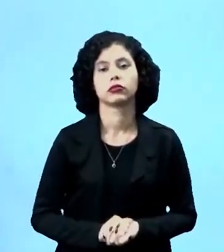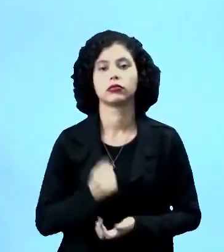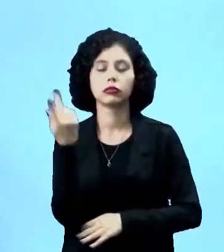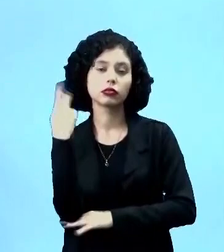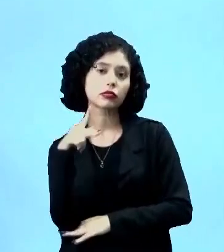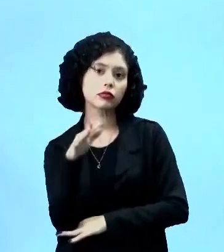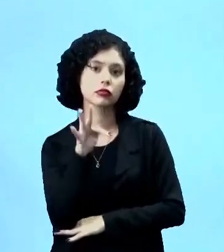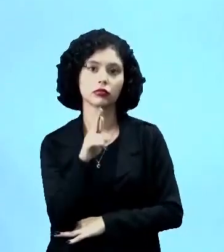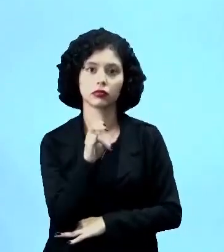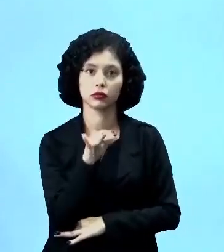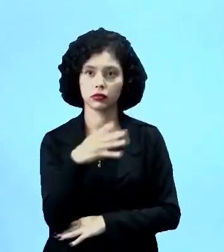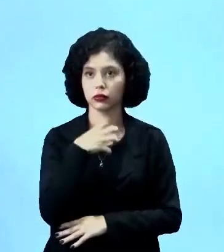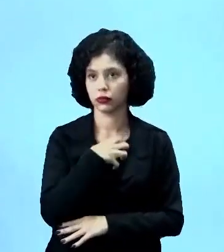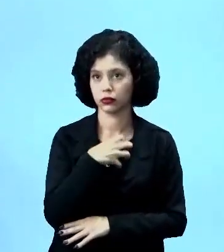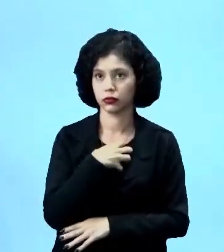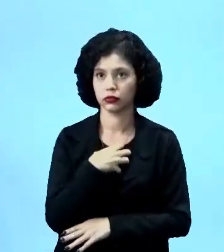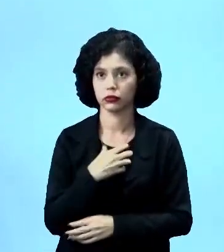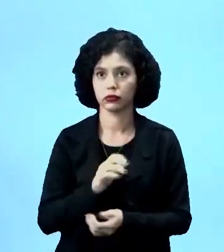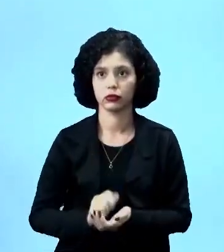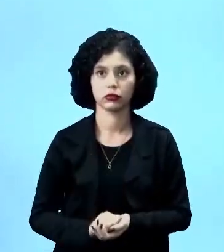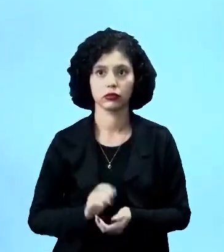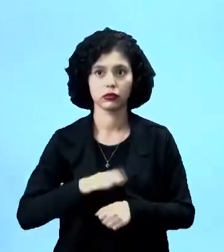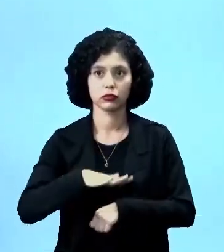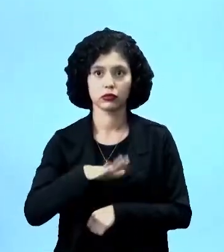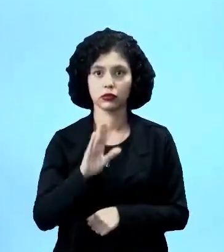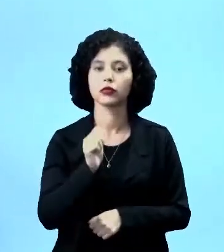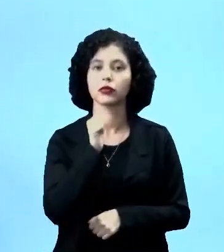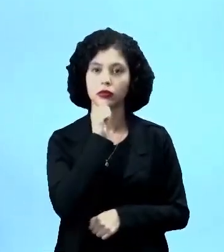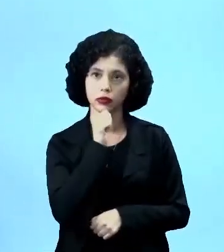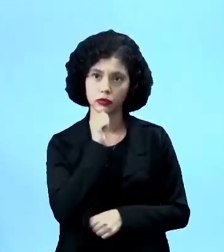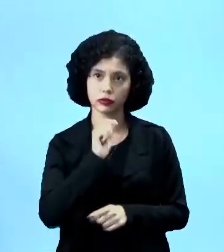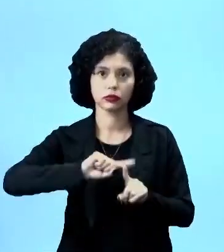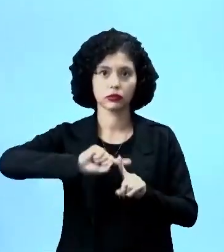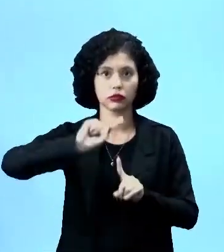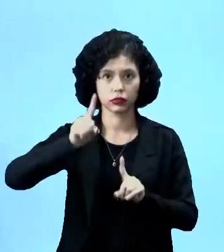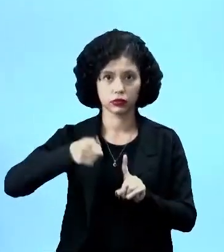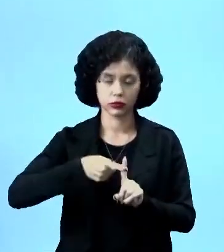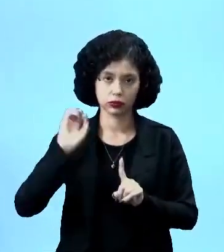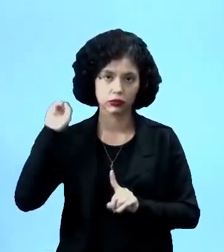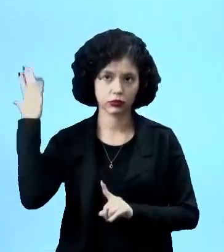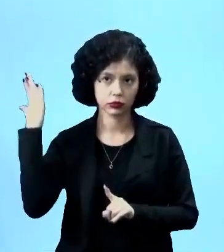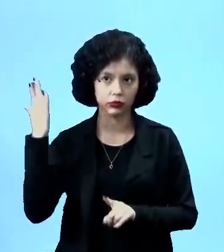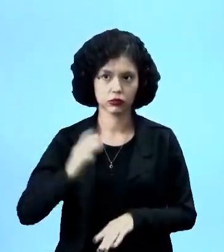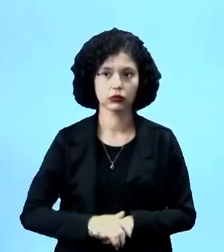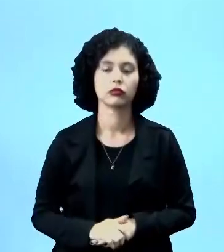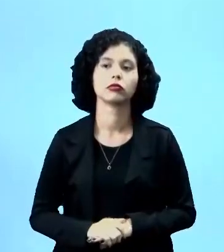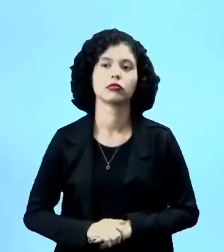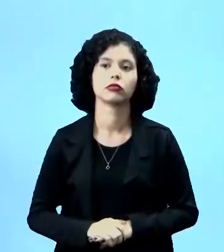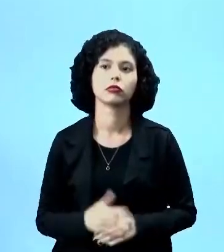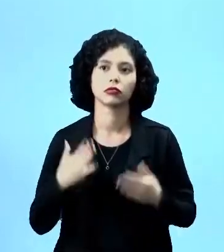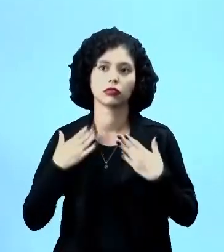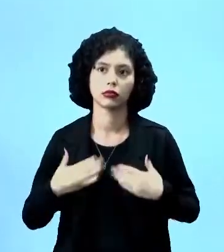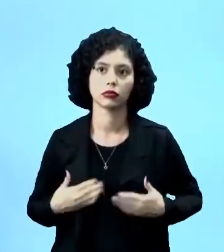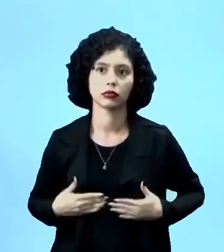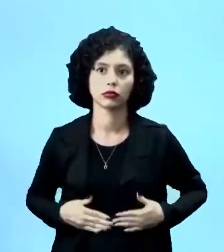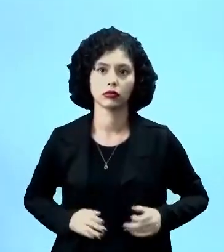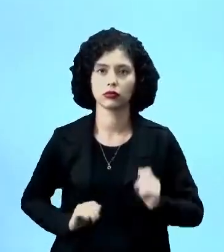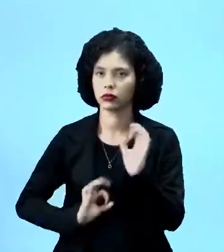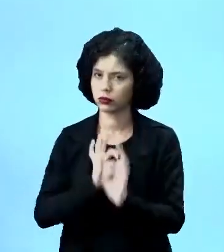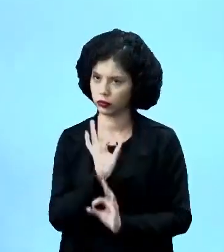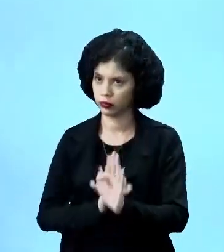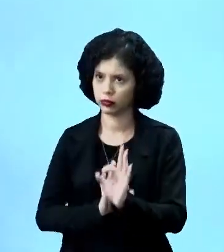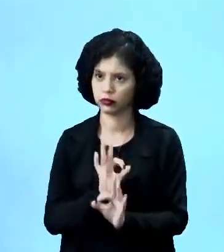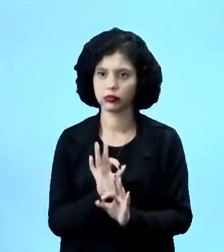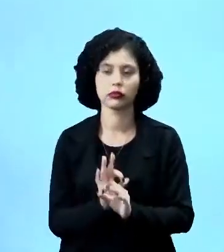o período fértil é um momento que há mais probabilidade de uma gravidez acontecer que é quando o corpo está mais